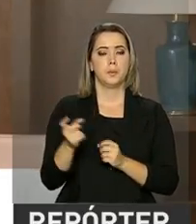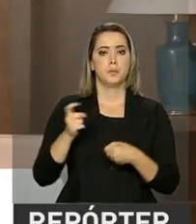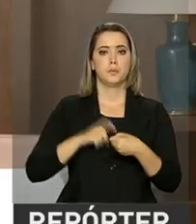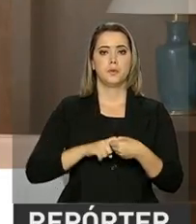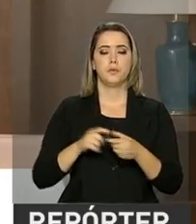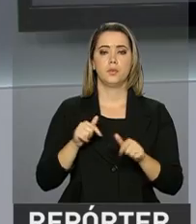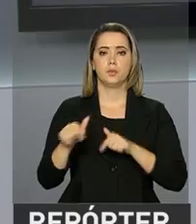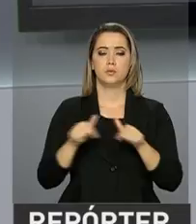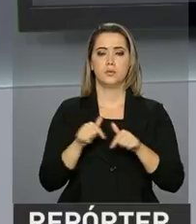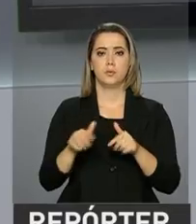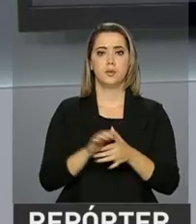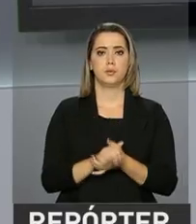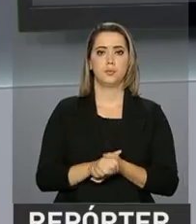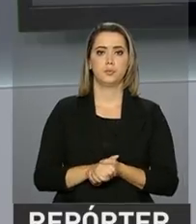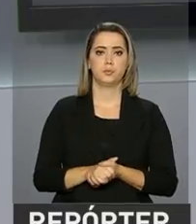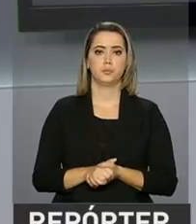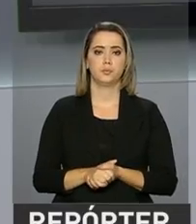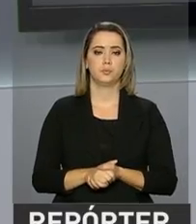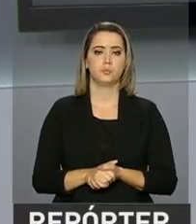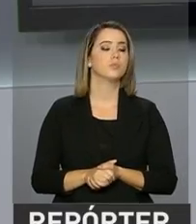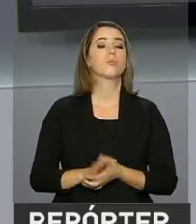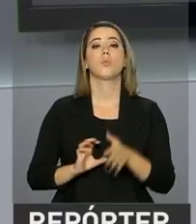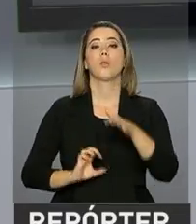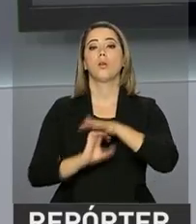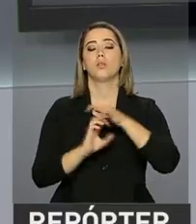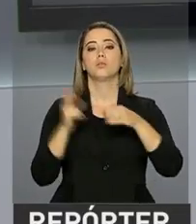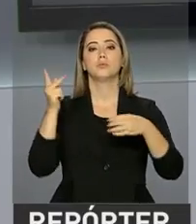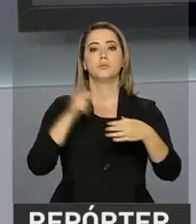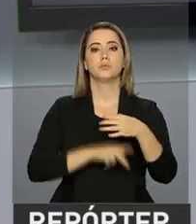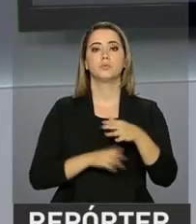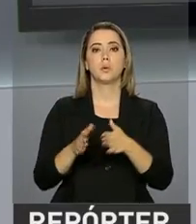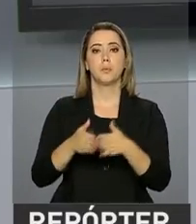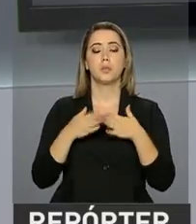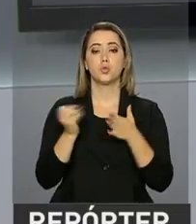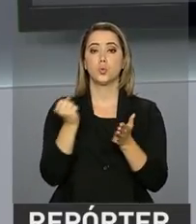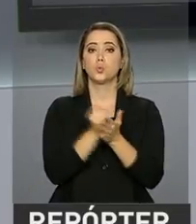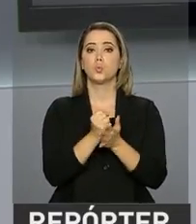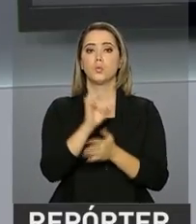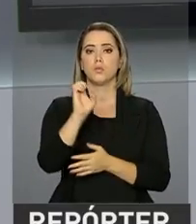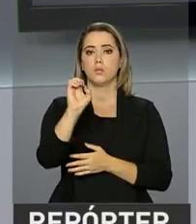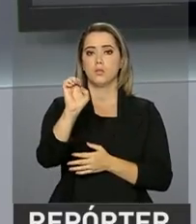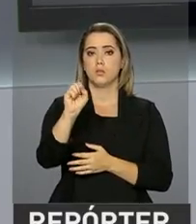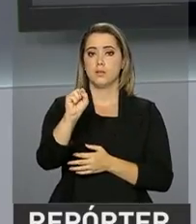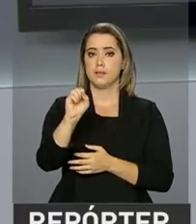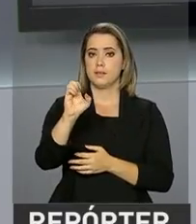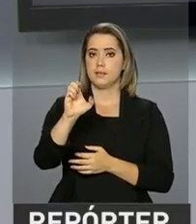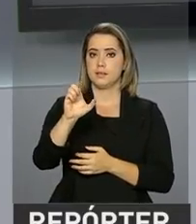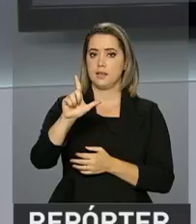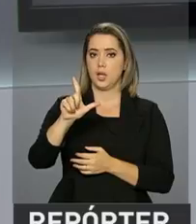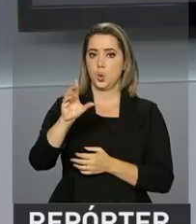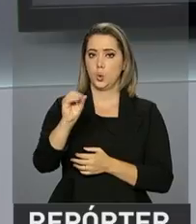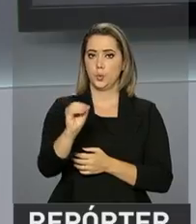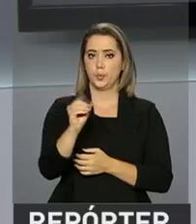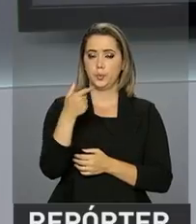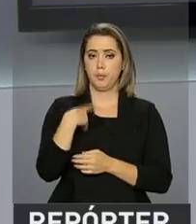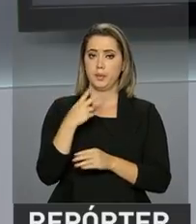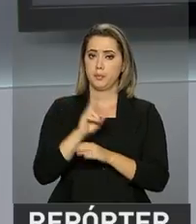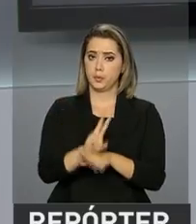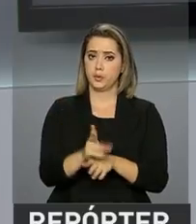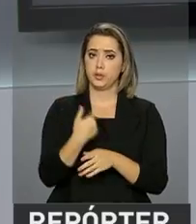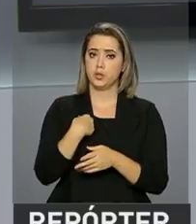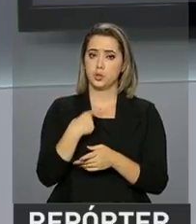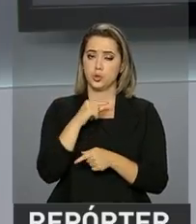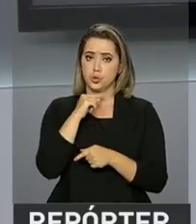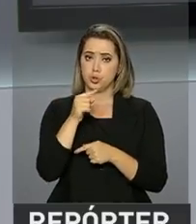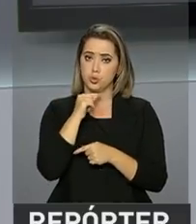volta do emprego a petrobras solicitou um selo de qualidade para se proteger de práticas que possam colocar em